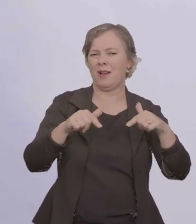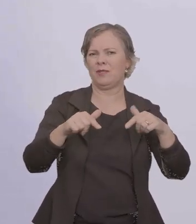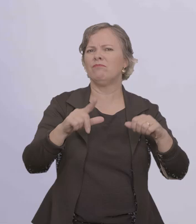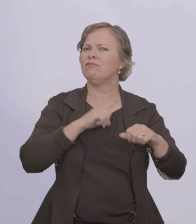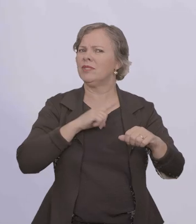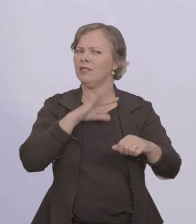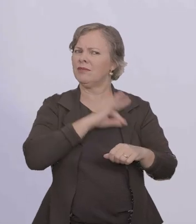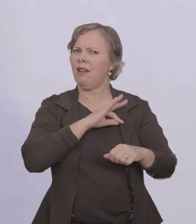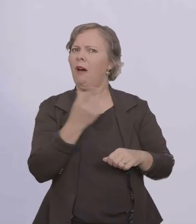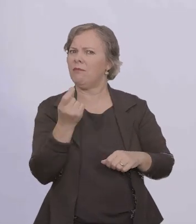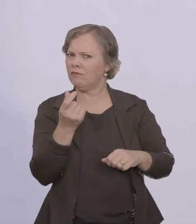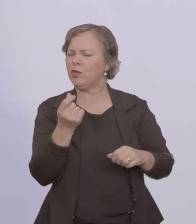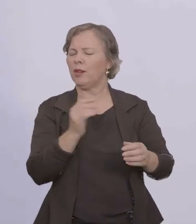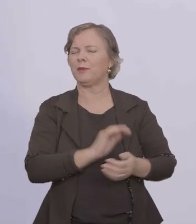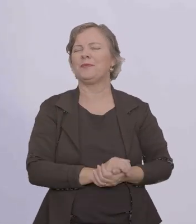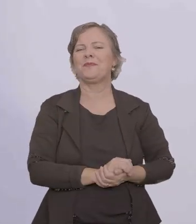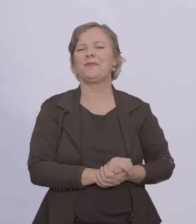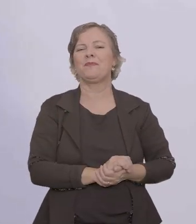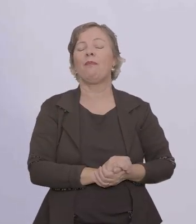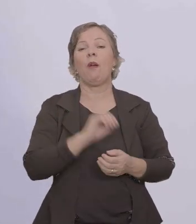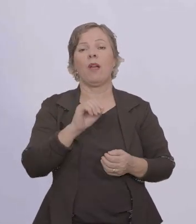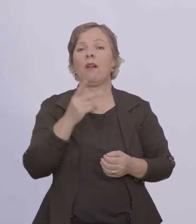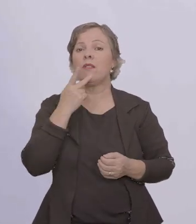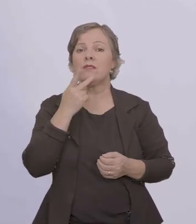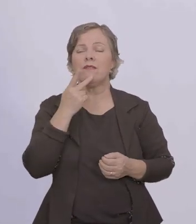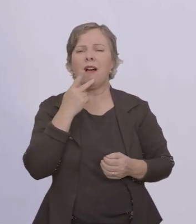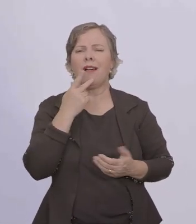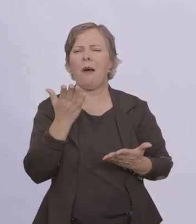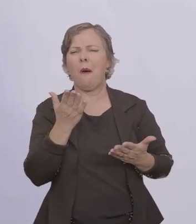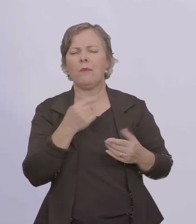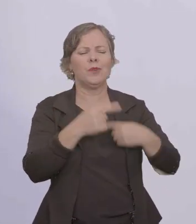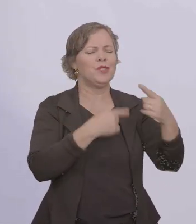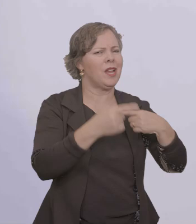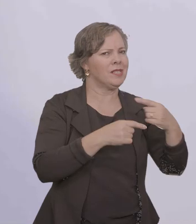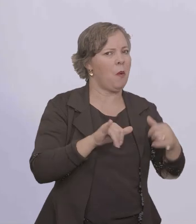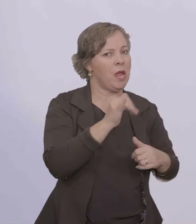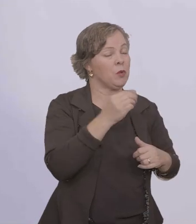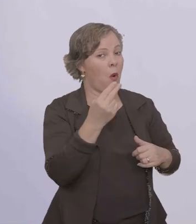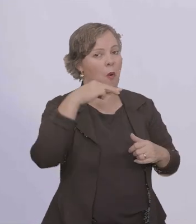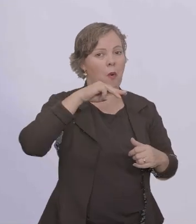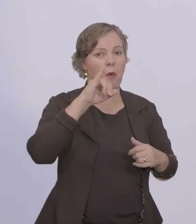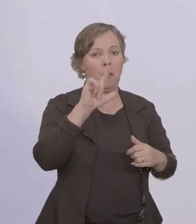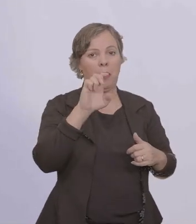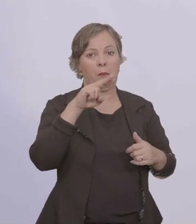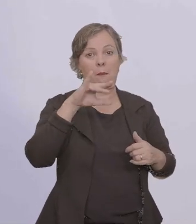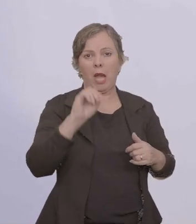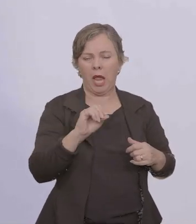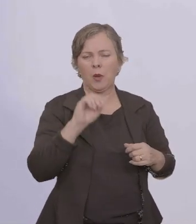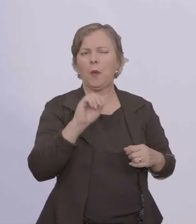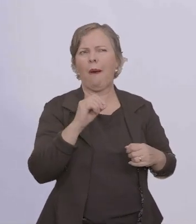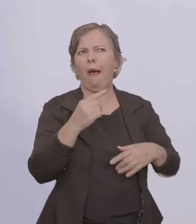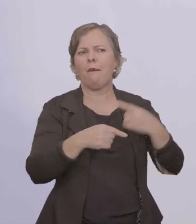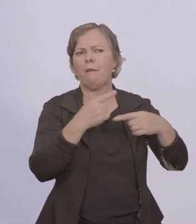ter uma renda. Quando a gente entra para falar sobre a geração Y ou Millennials, já é um perfil que nasceu